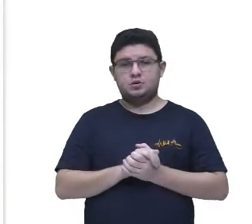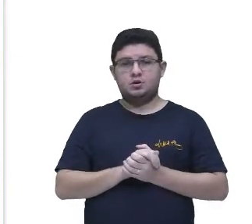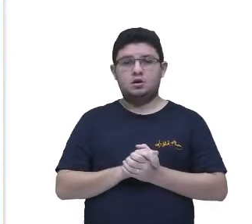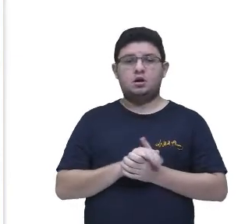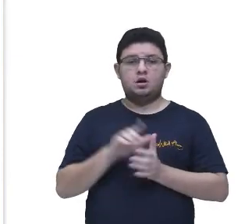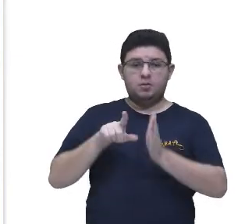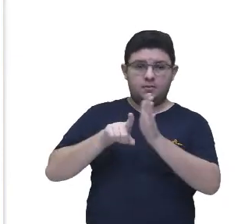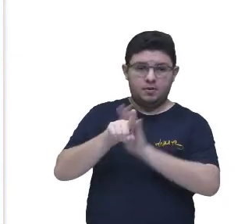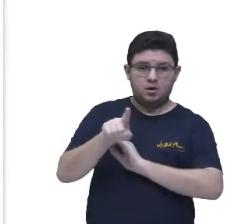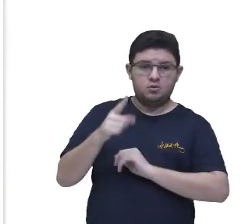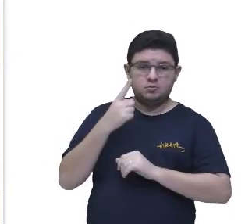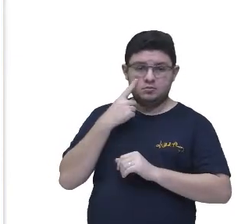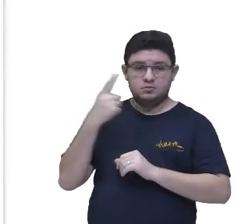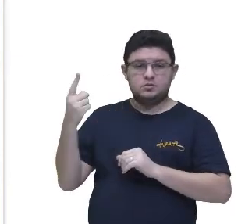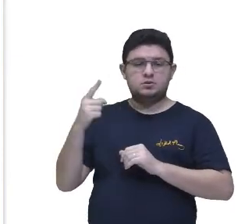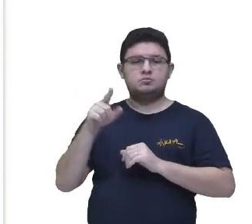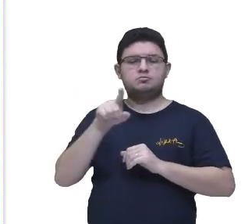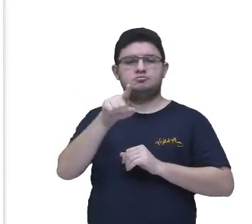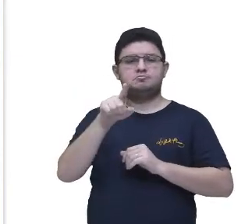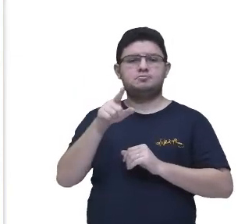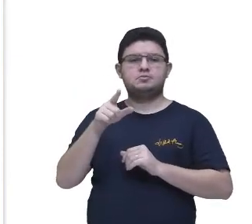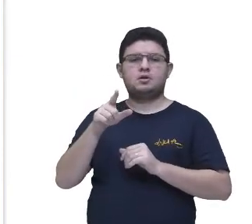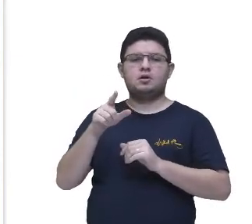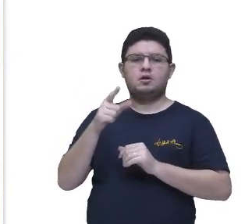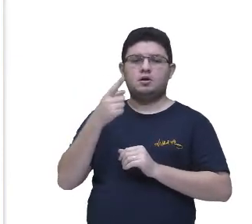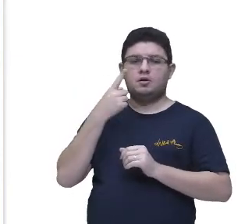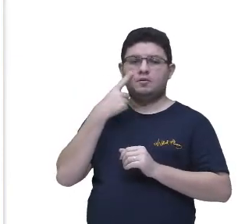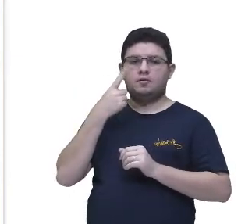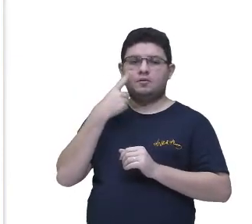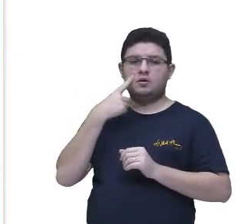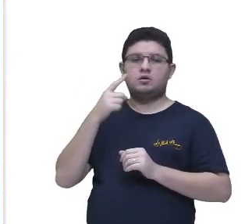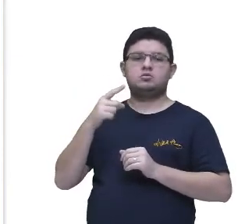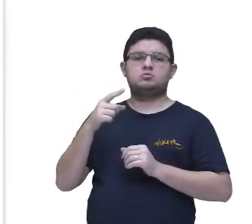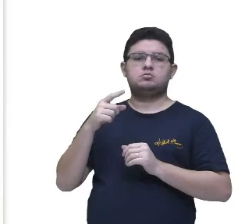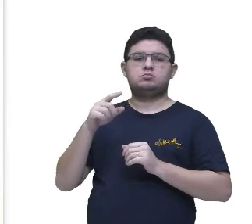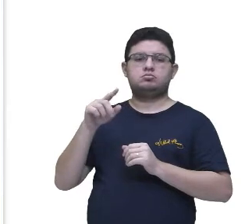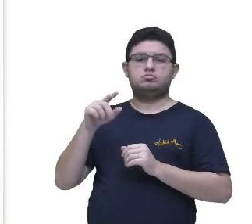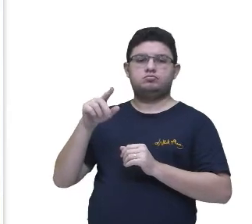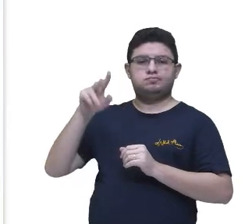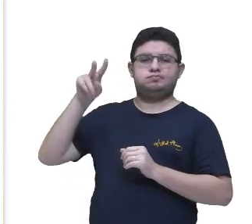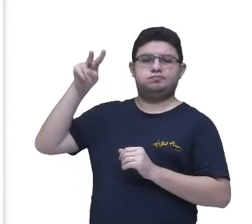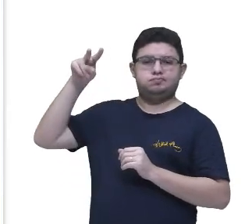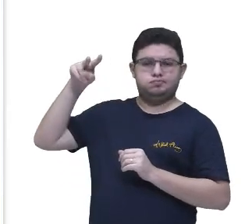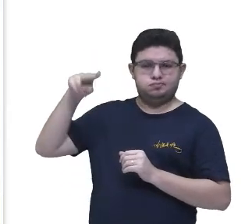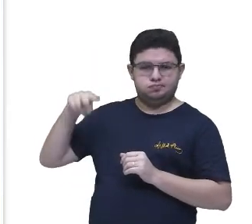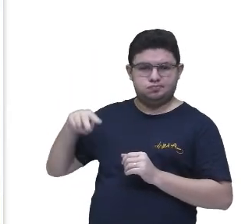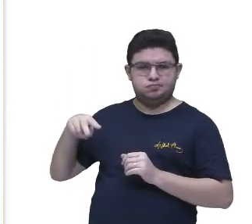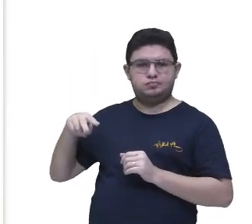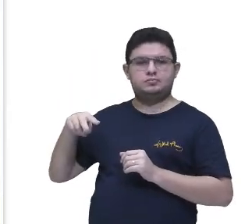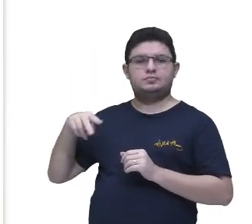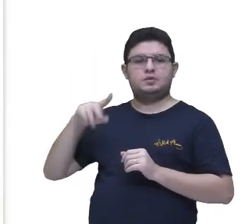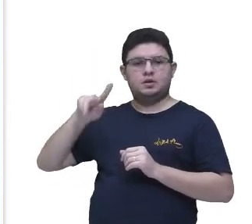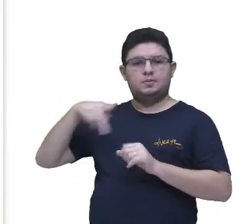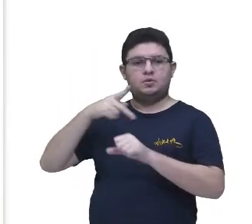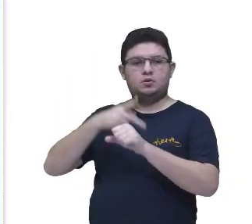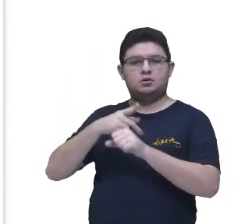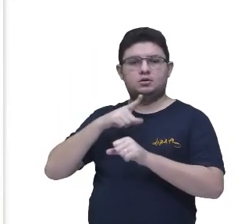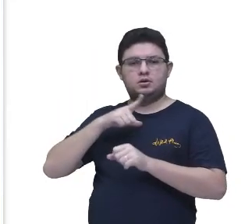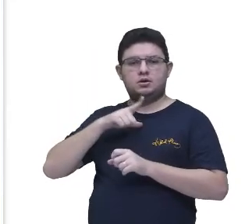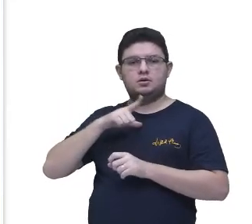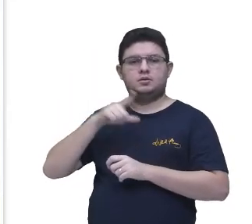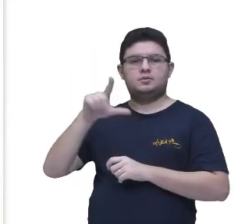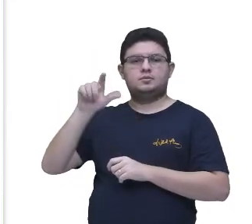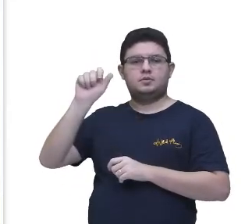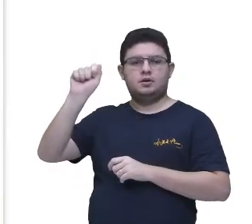vocês identificarem a alternativa correta, né? Então, leiam atentamente aí. Logo depois vão vir as alternativas para